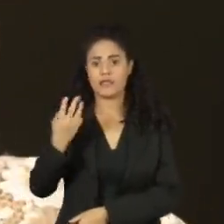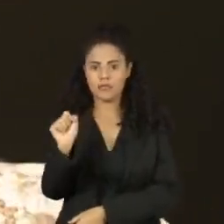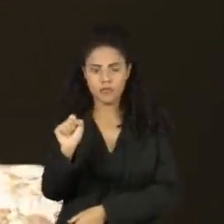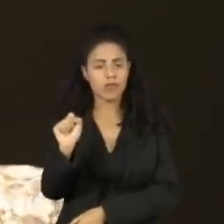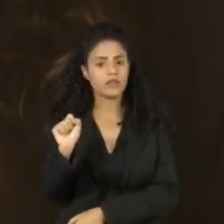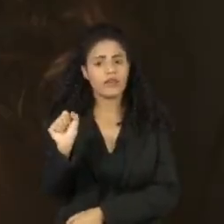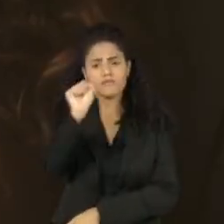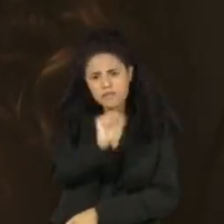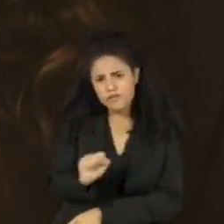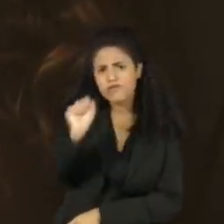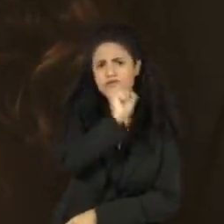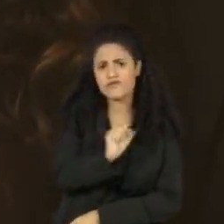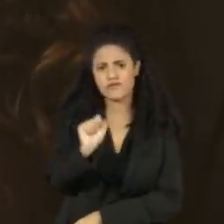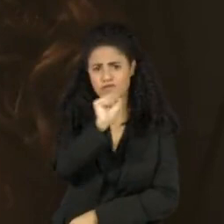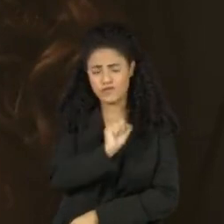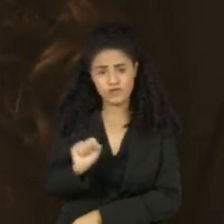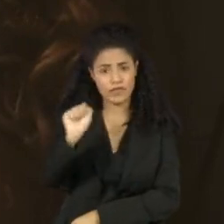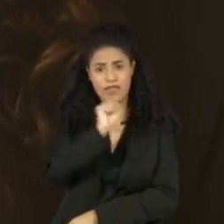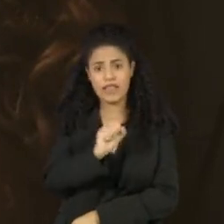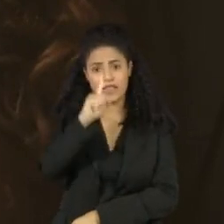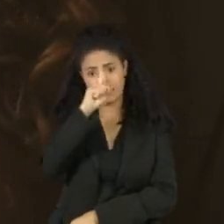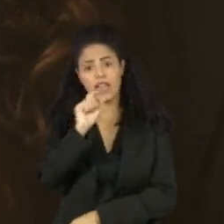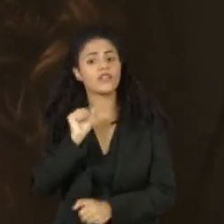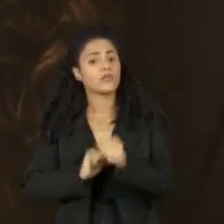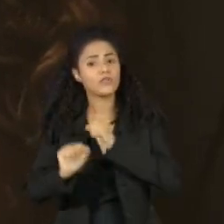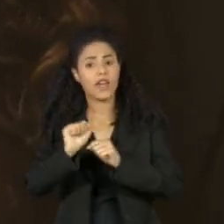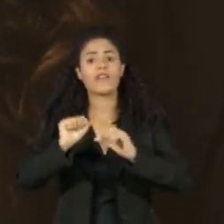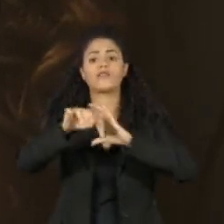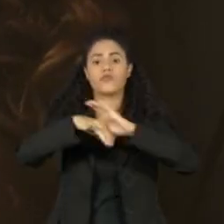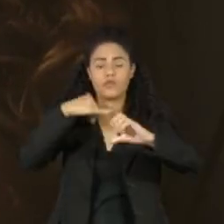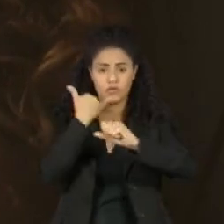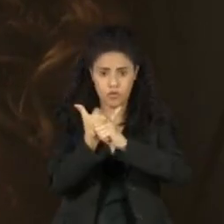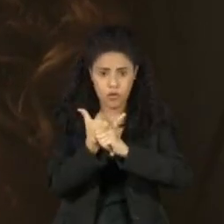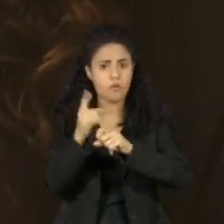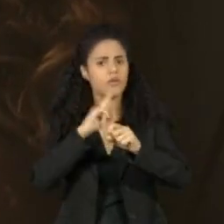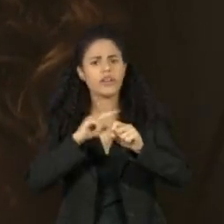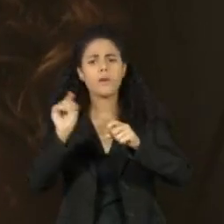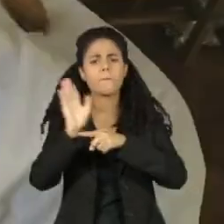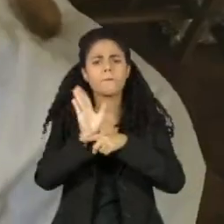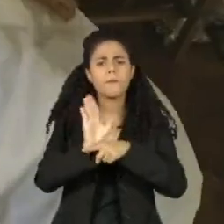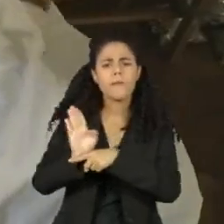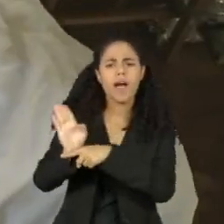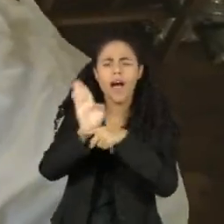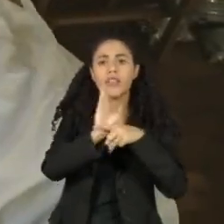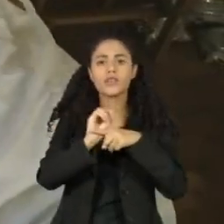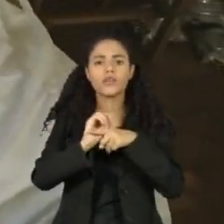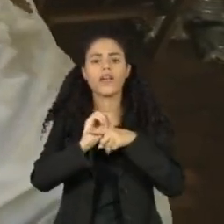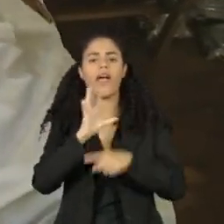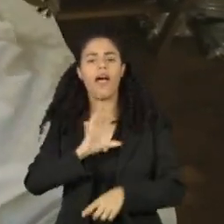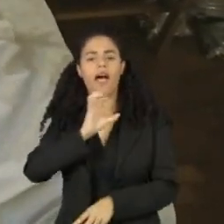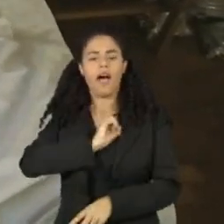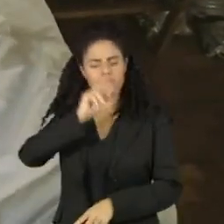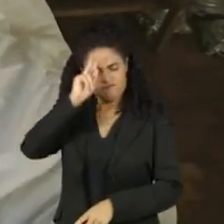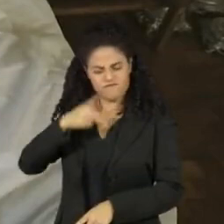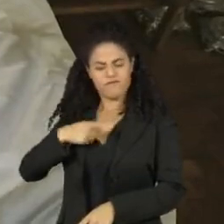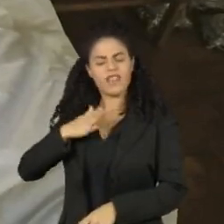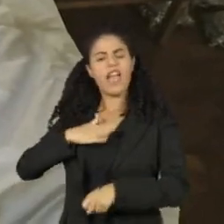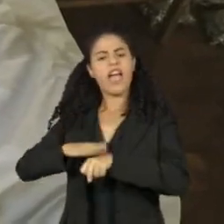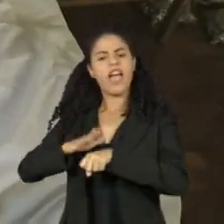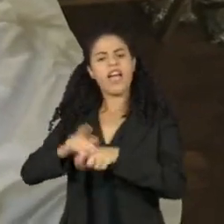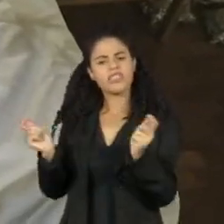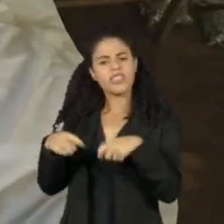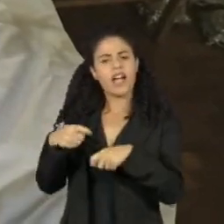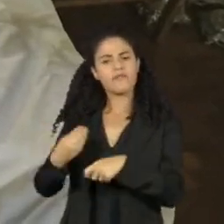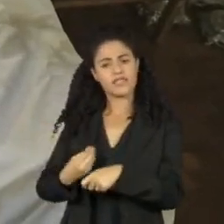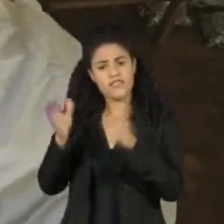ela está solteira e é dona de um canal no YouTube onde fala sobre amor próprio. A ideia é mostrar que é possível sim ser